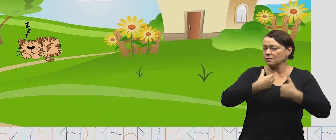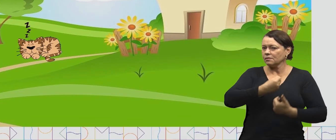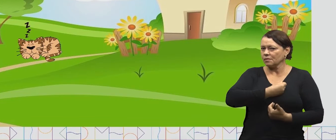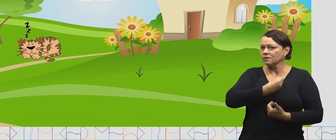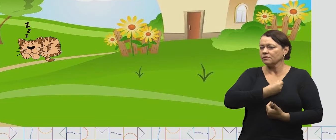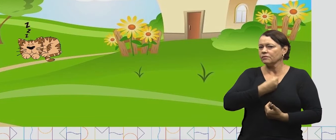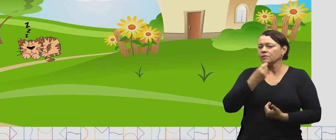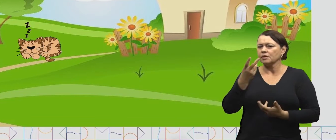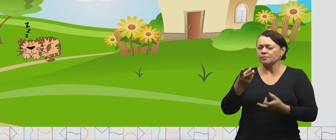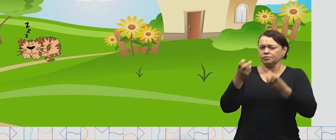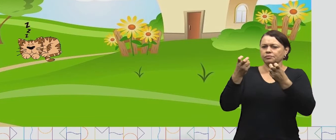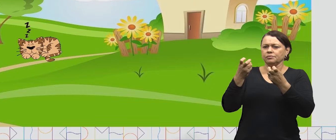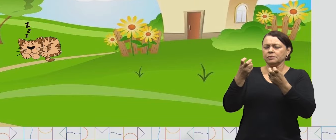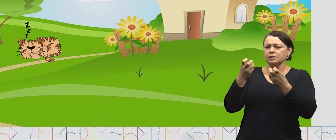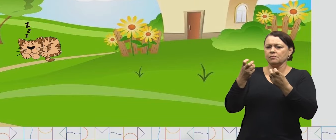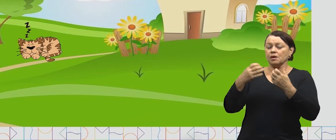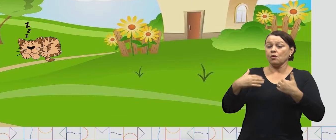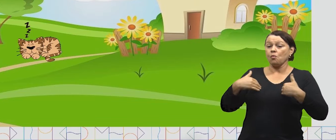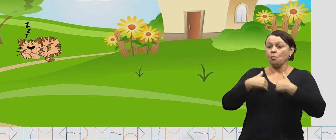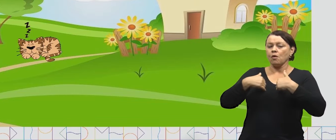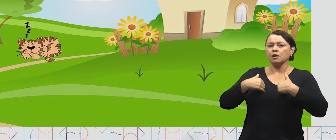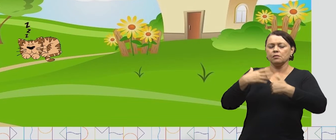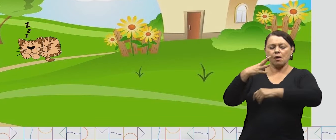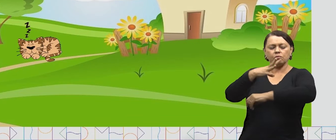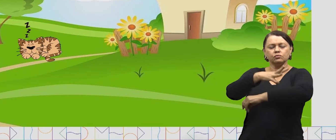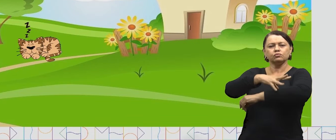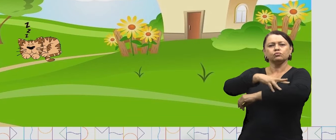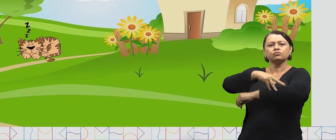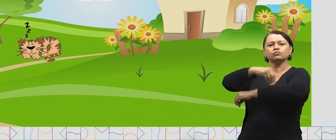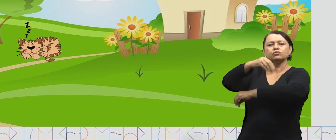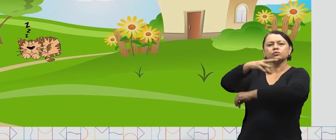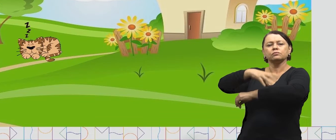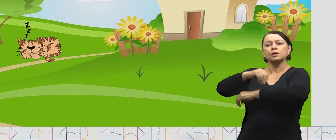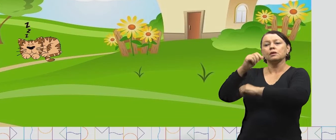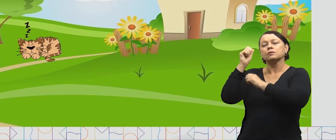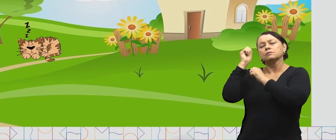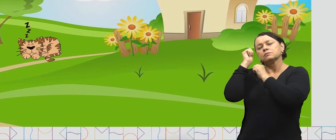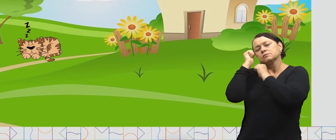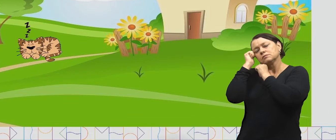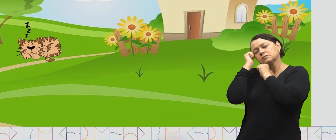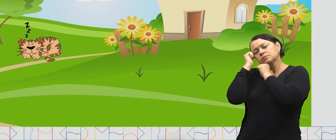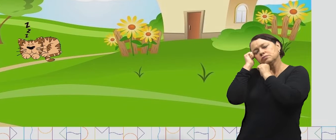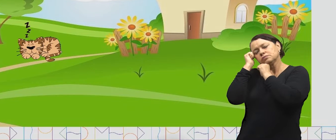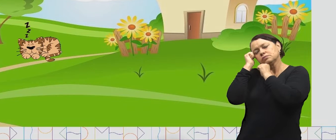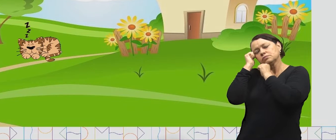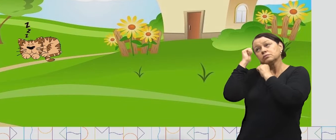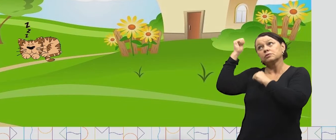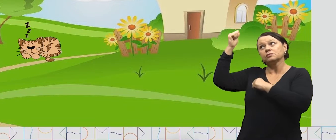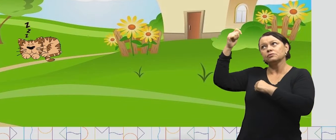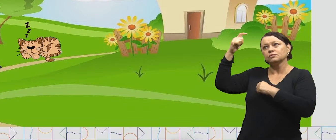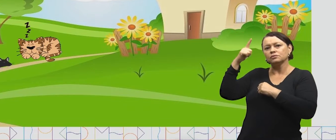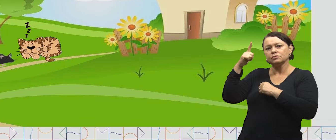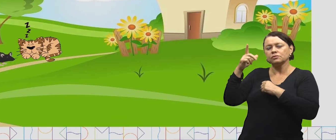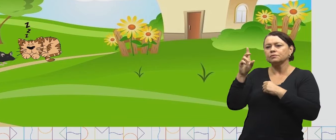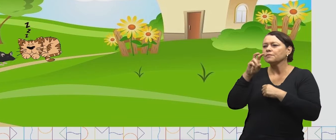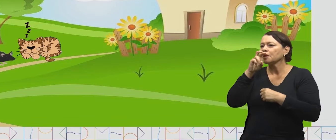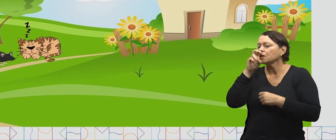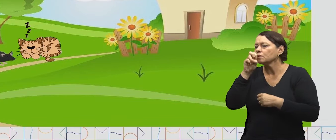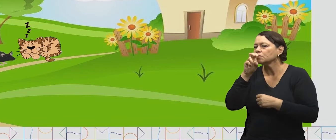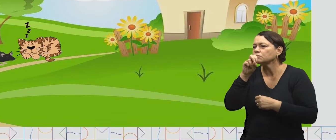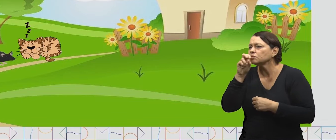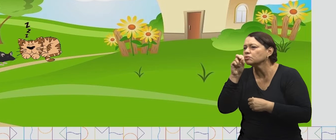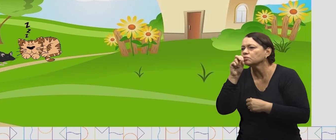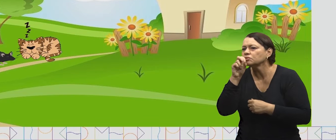notou lá perto um certo animal de belo pelo que dormia sossegado ao sol.